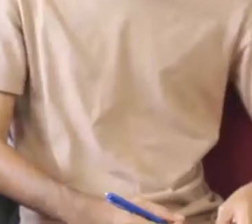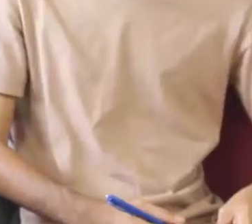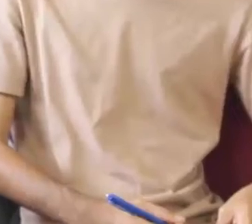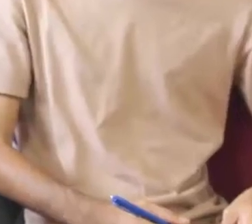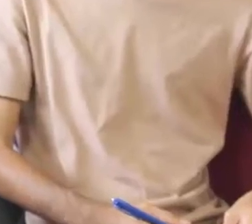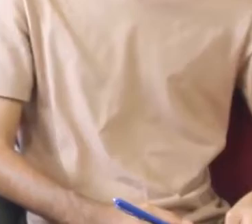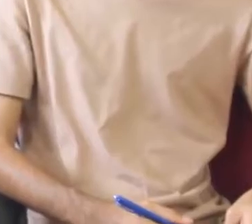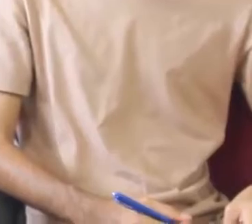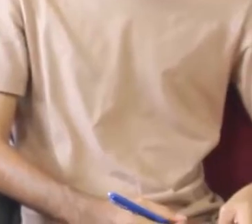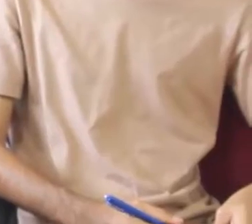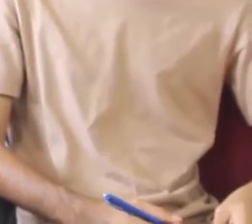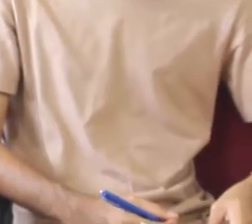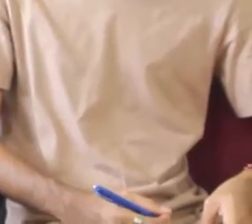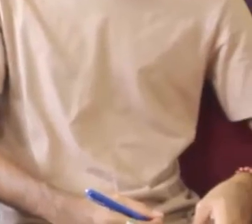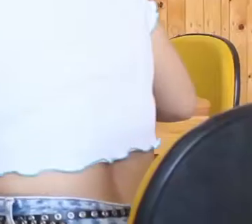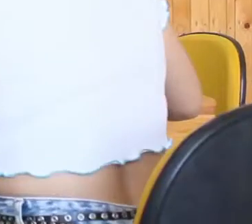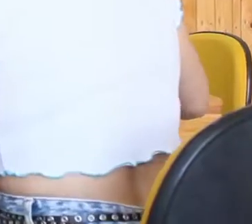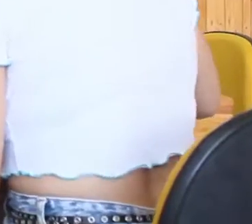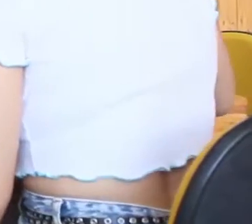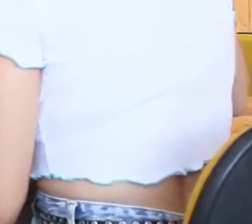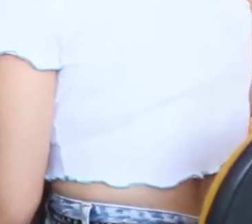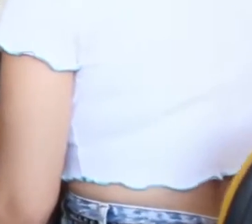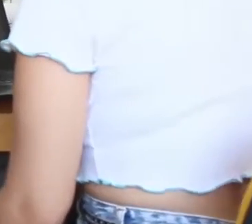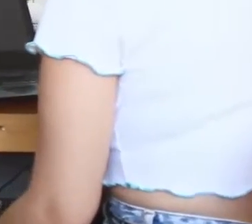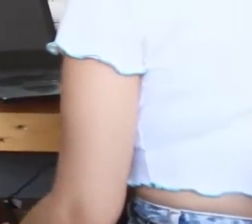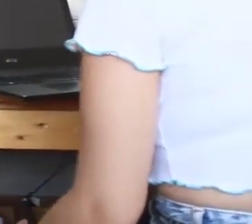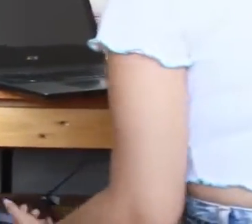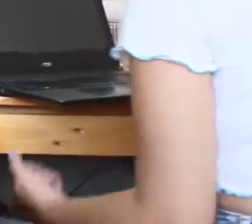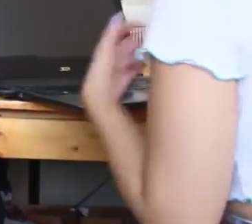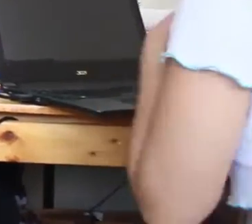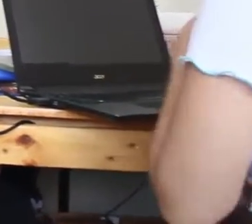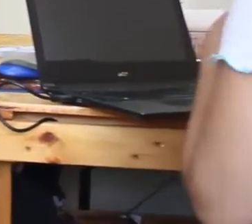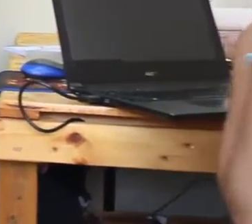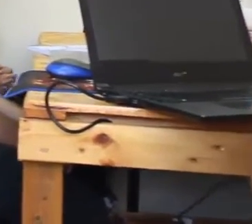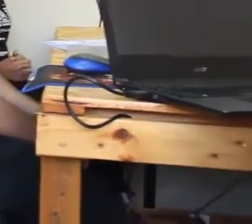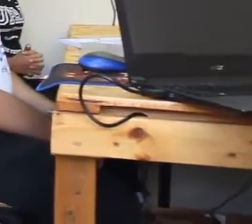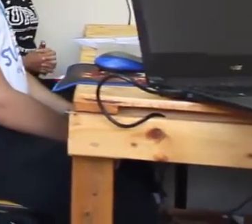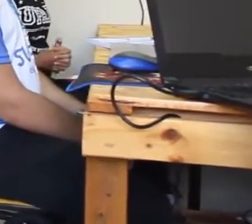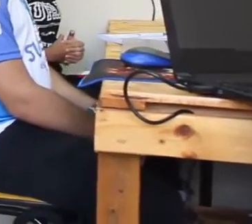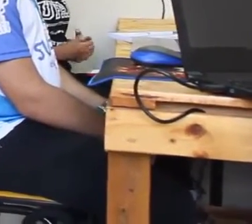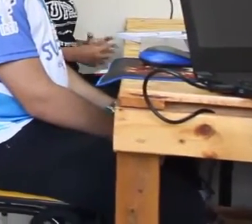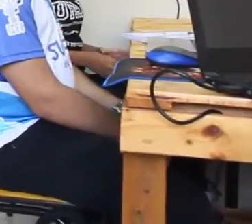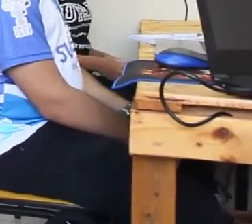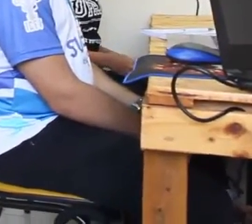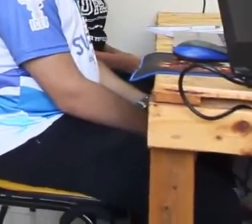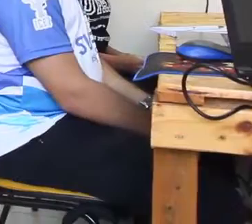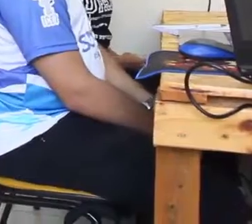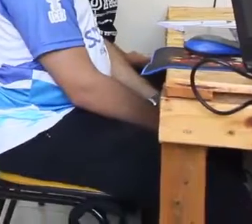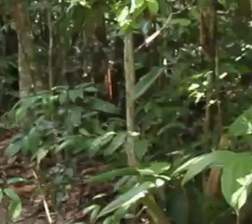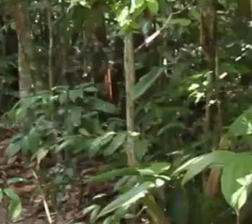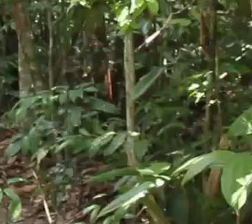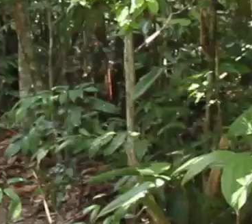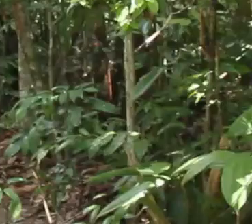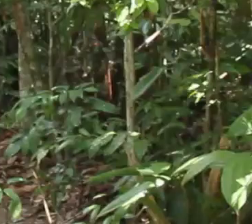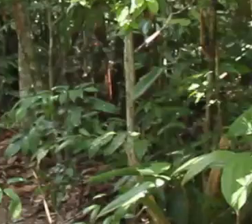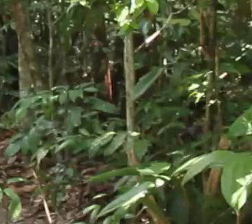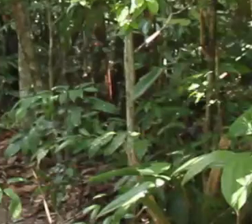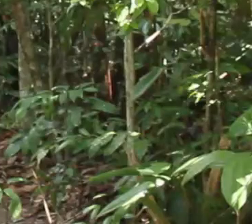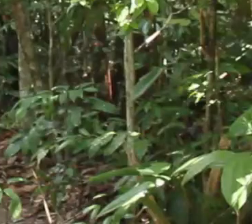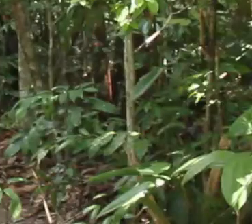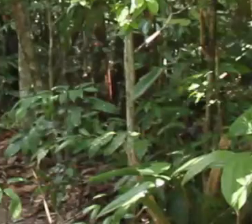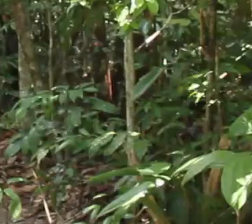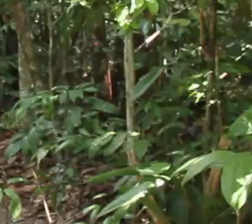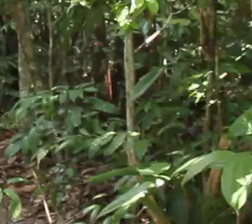a criatividade e a inventividade que professores e professoras extensionistas, técnicos e técnicas